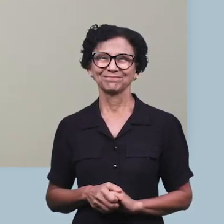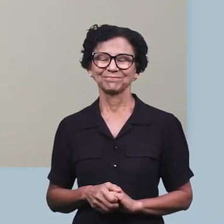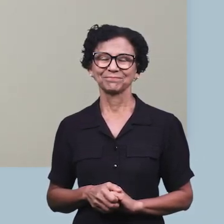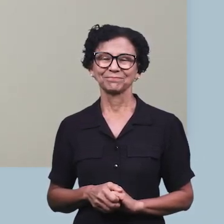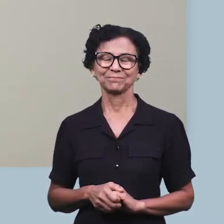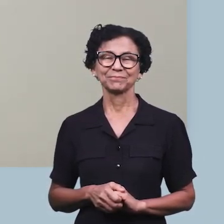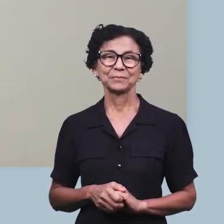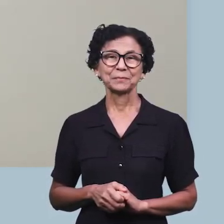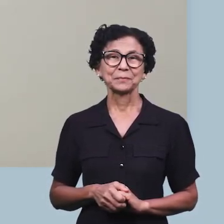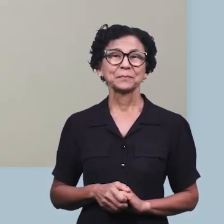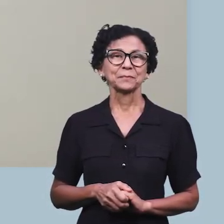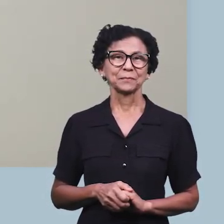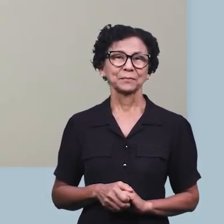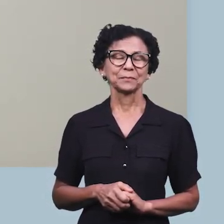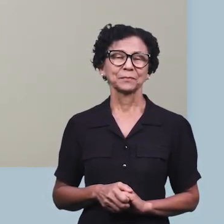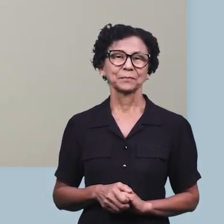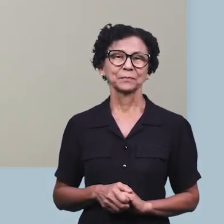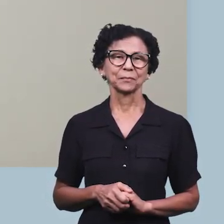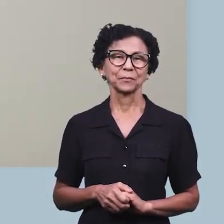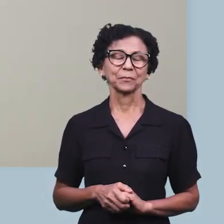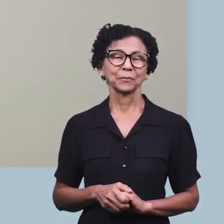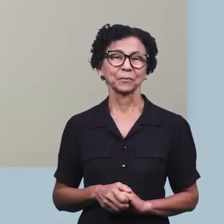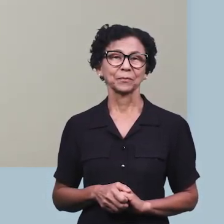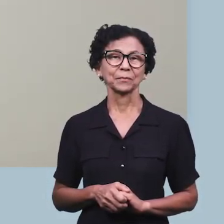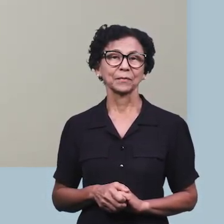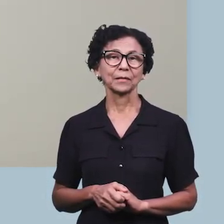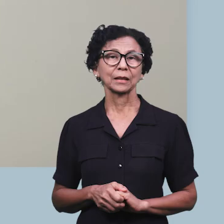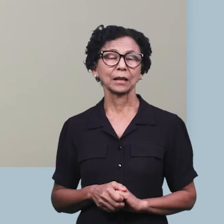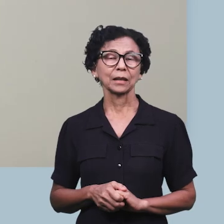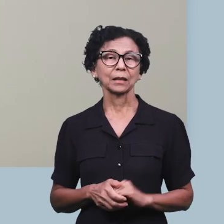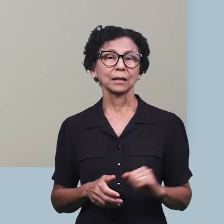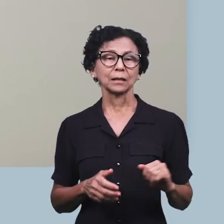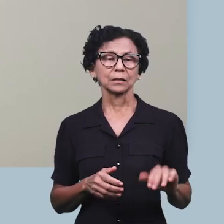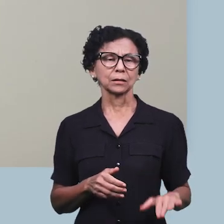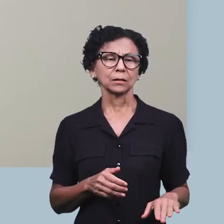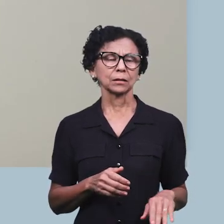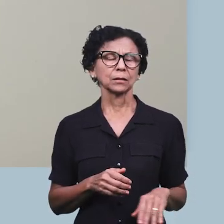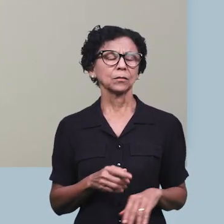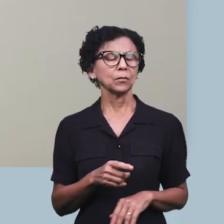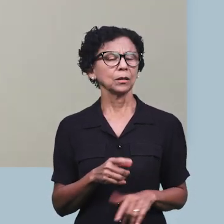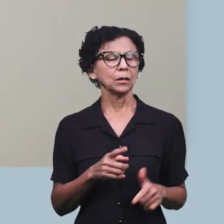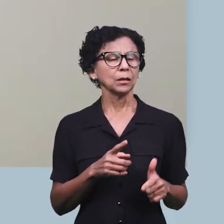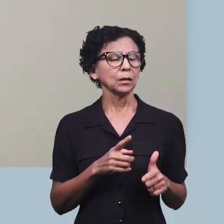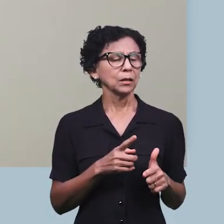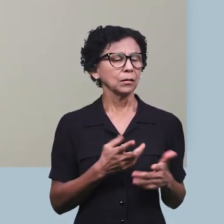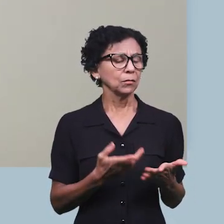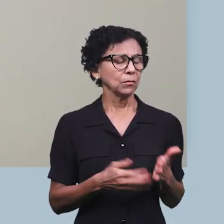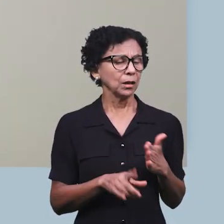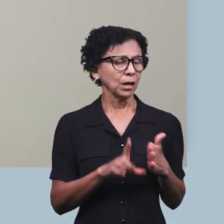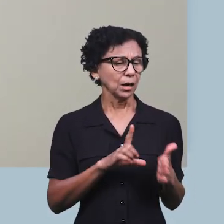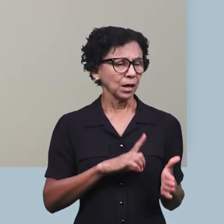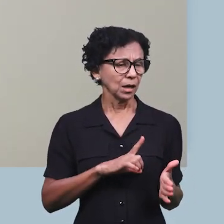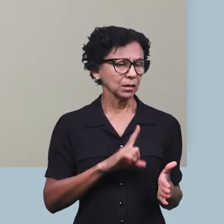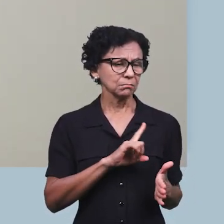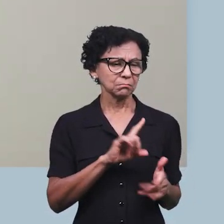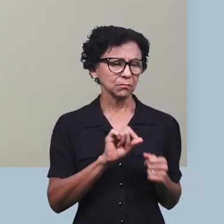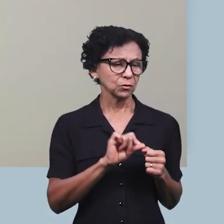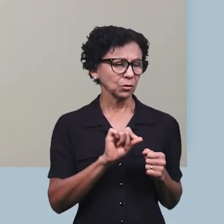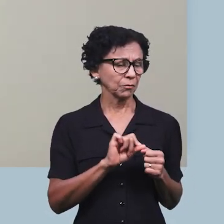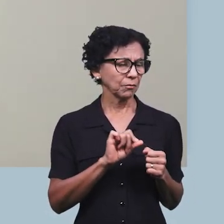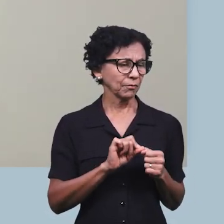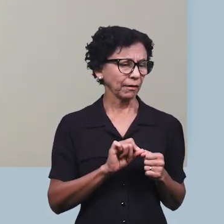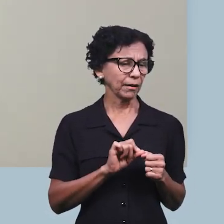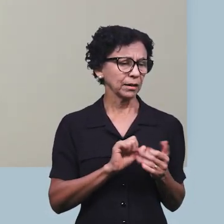certo quando a gente consegue conversar com essa criança, perguntar por que ela não fez aquilo